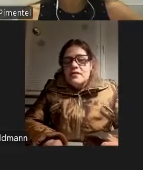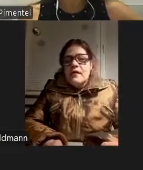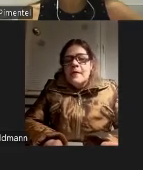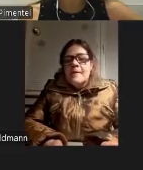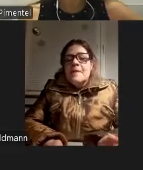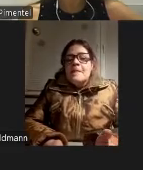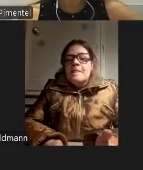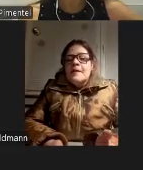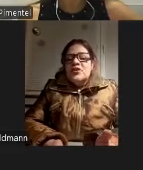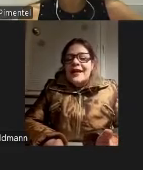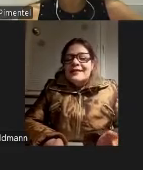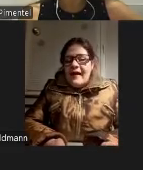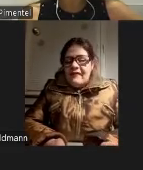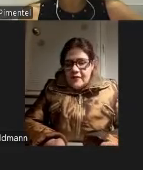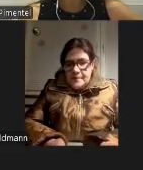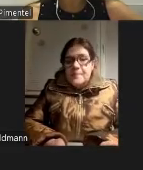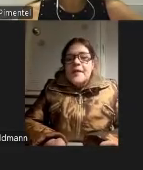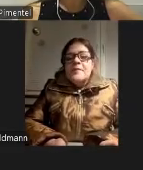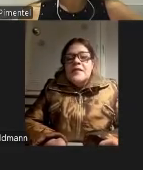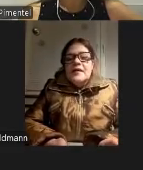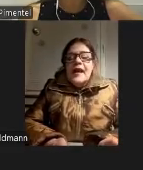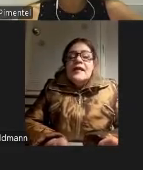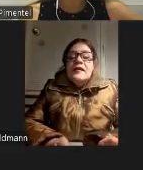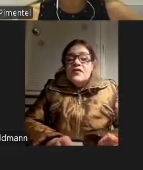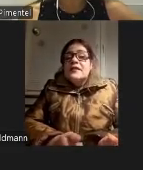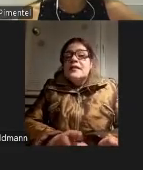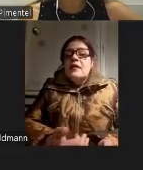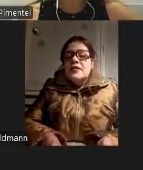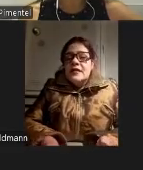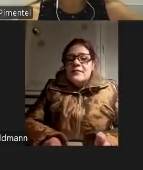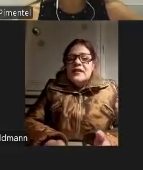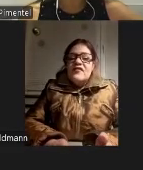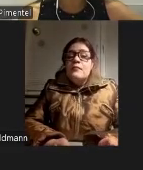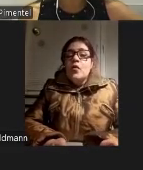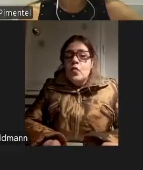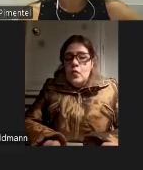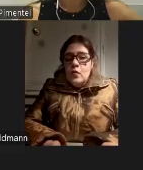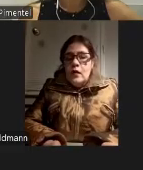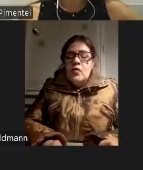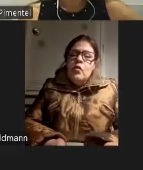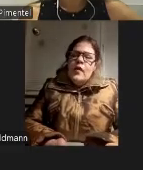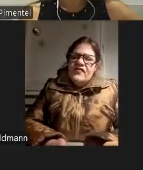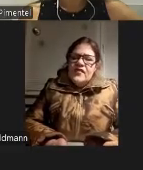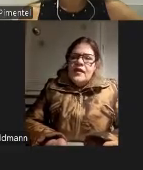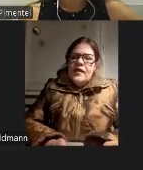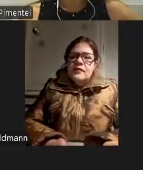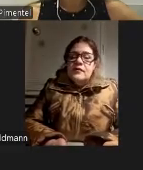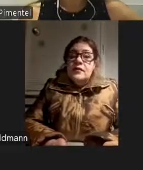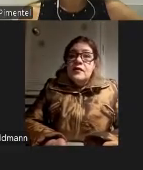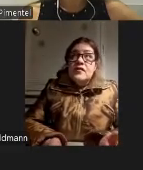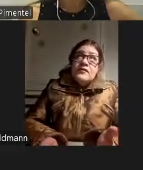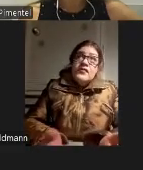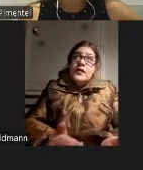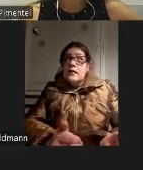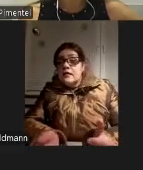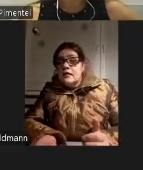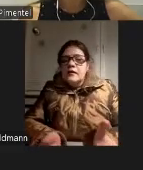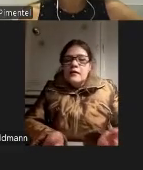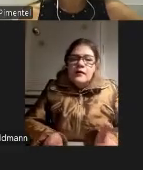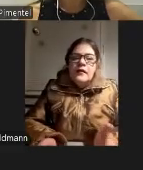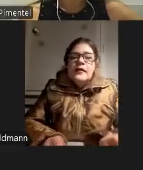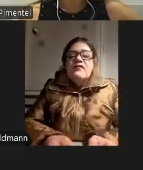é rosa, já trava, né? E aí Uhum. você tem que dar o segmento, vem blue, e o blue é verde, então você É.